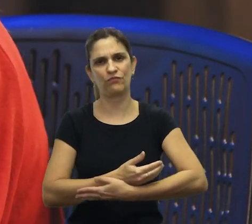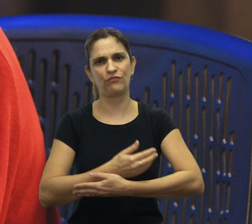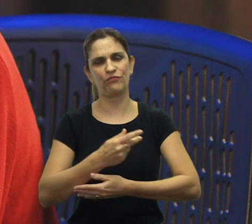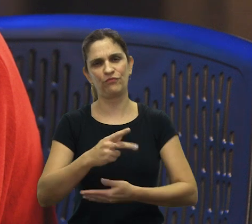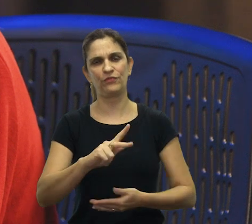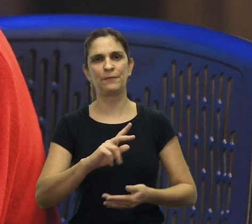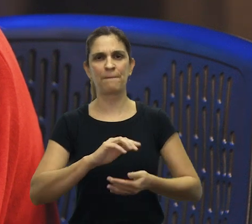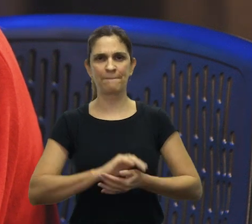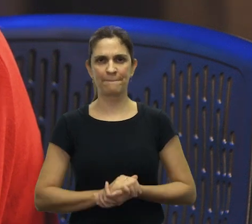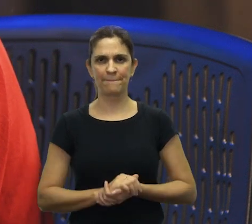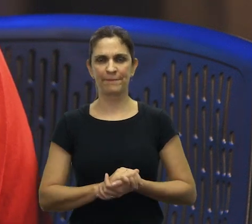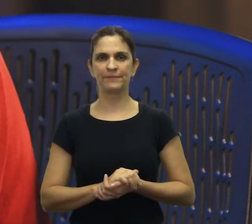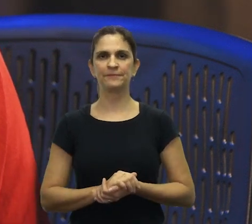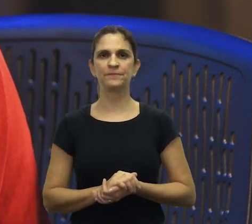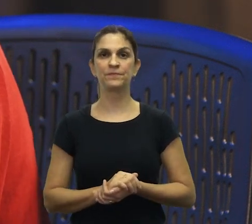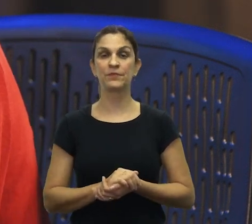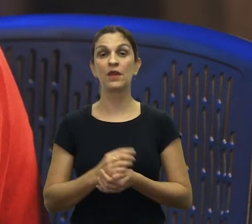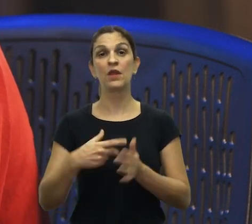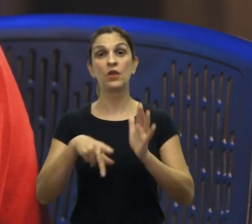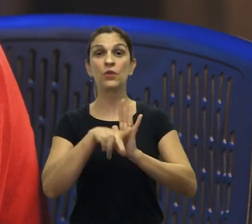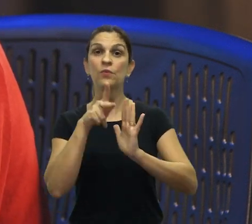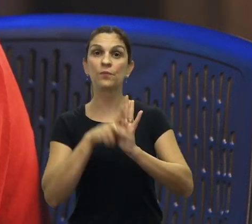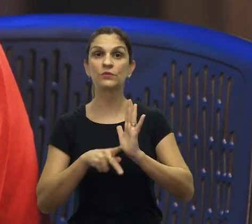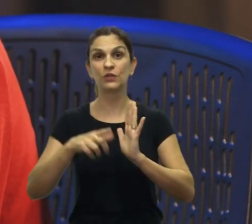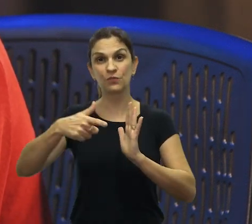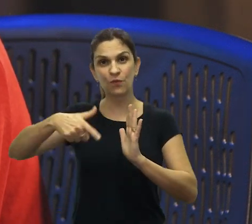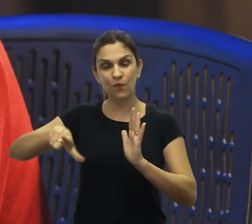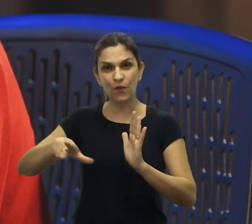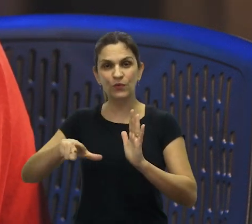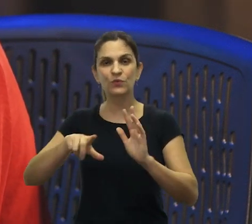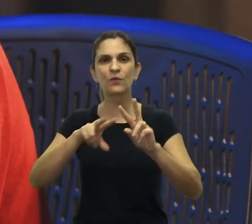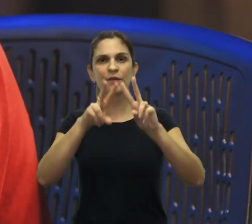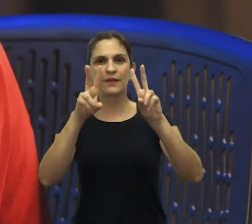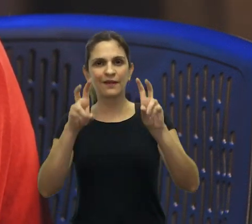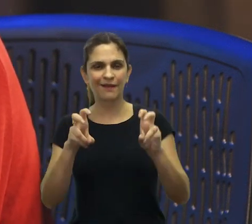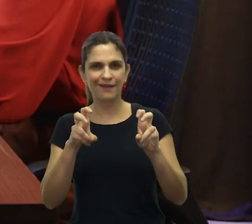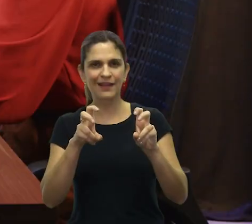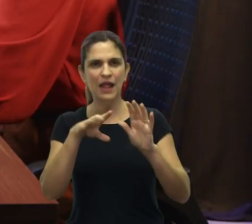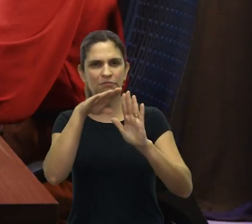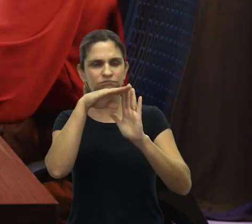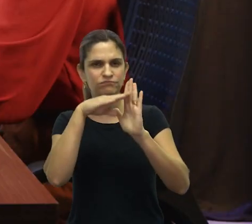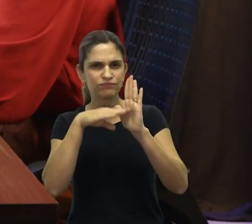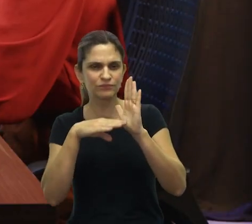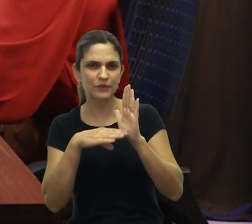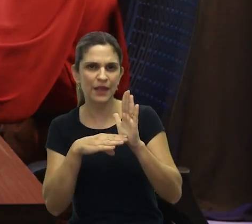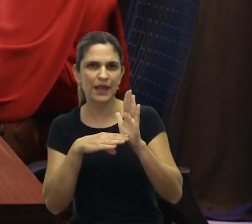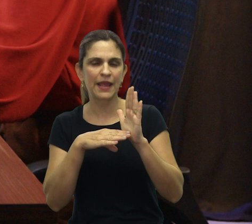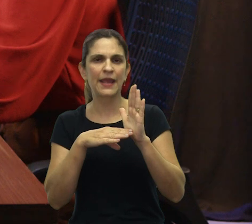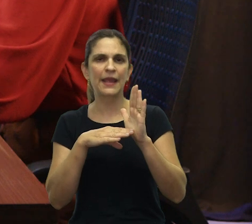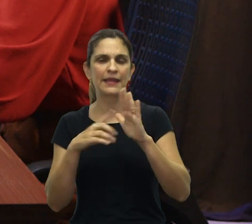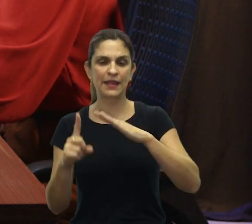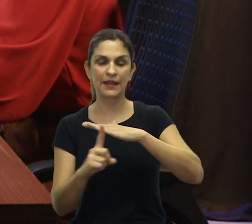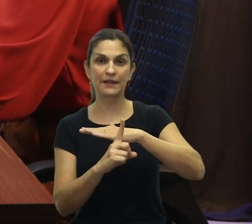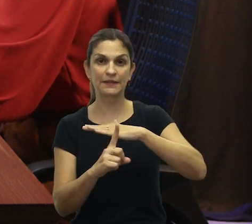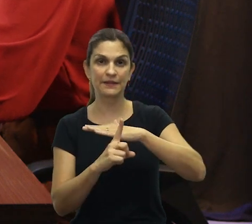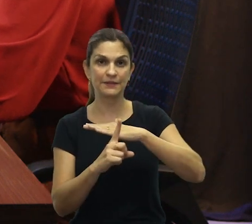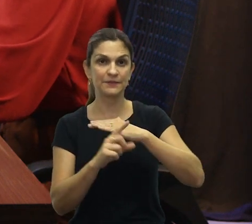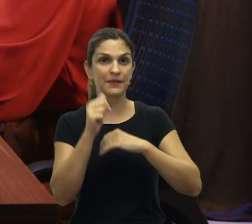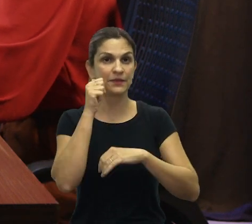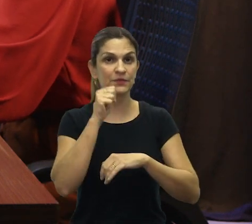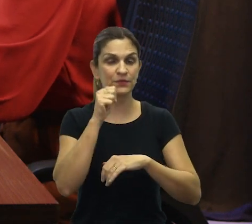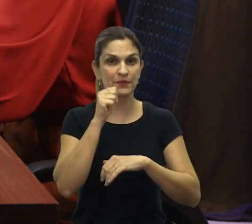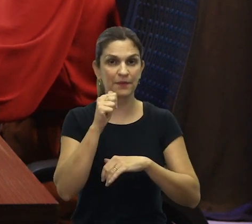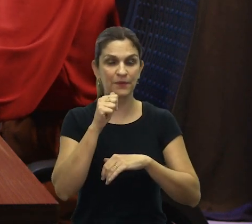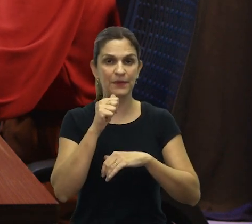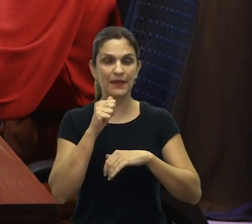Outro projeto seu que eu puxei é um projeto que estabelece diretrizes para o atendimento à mulher com